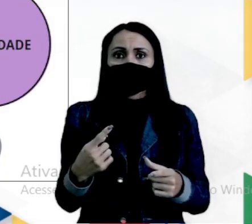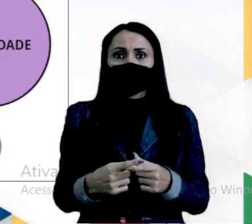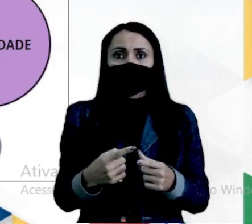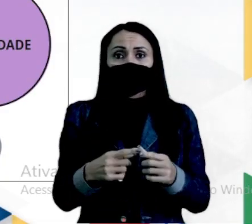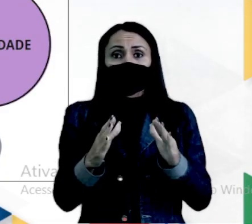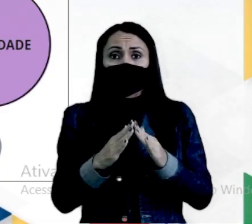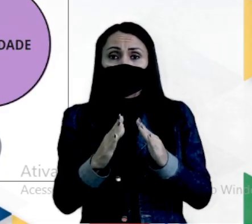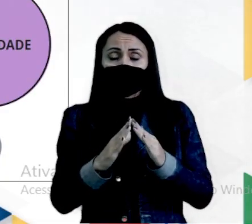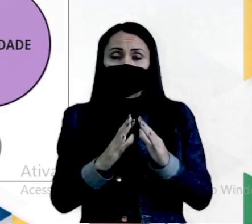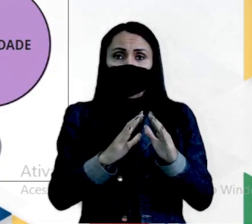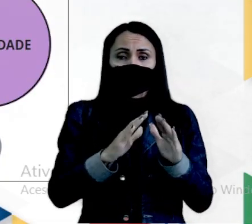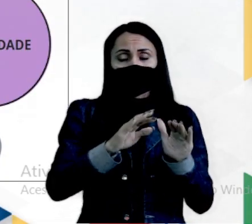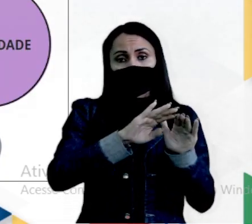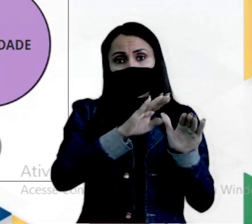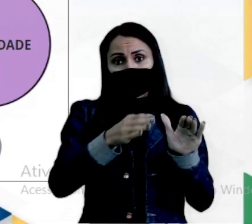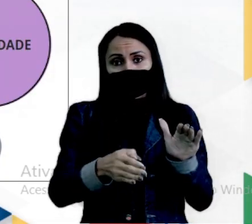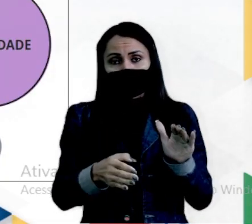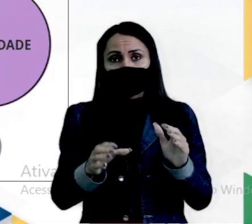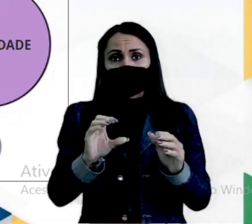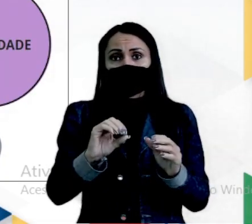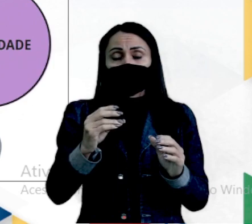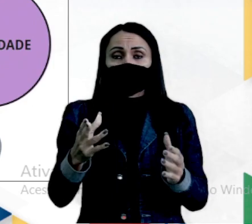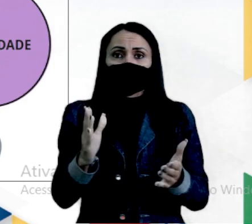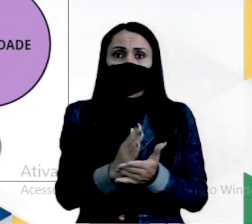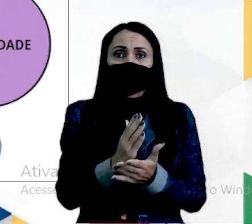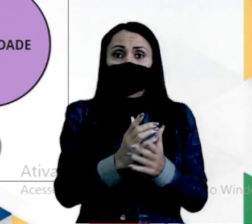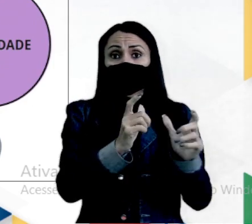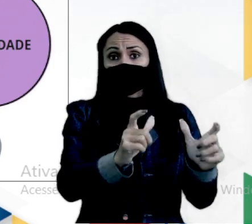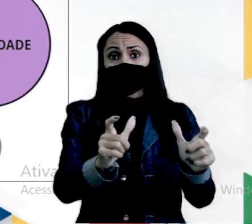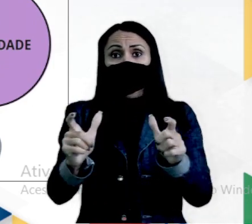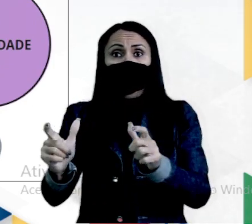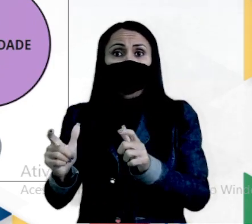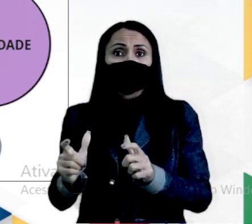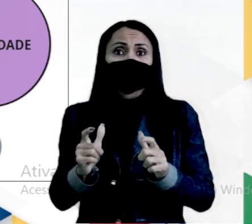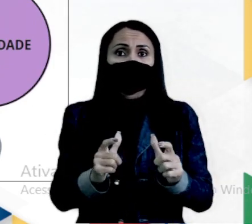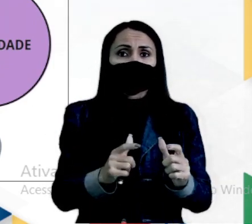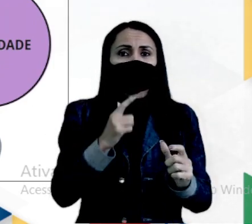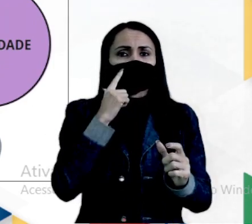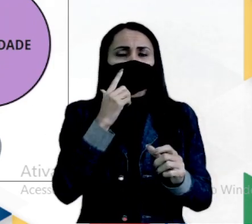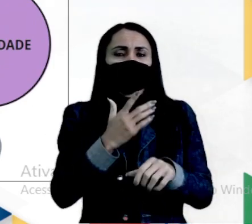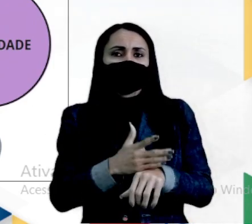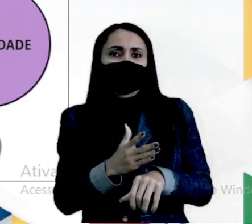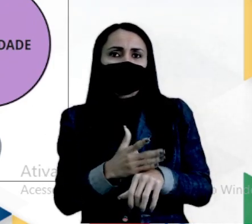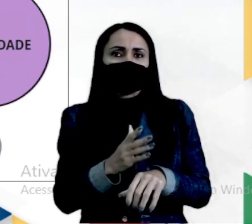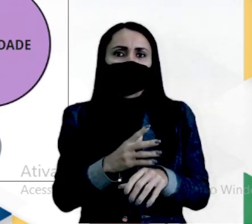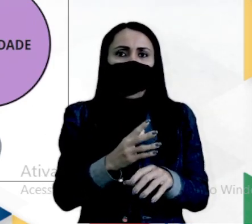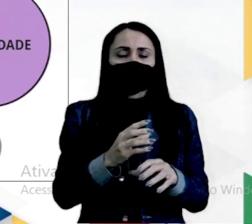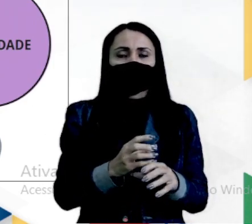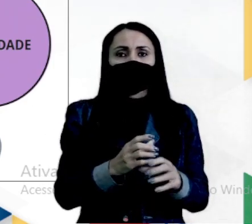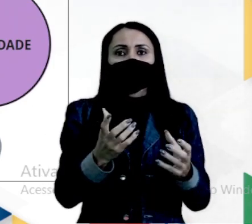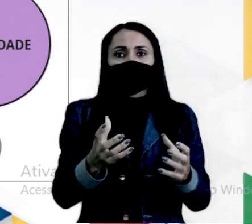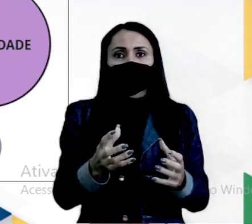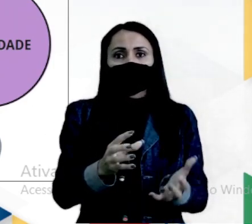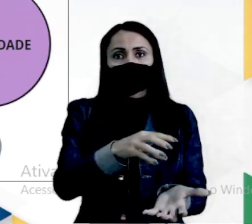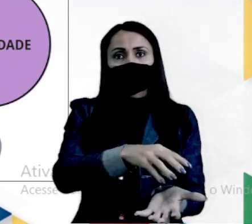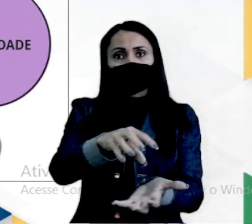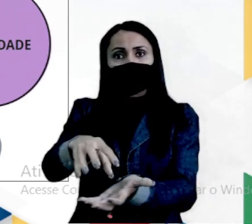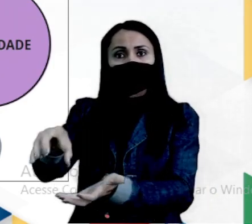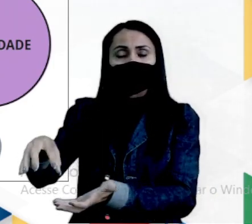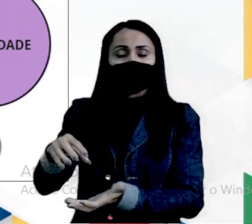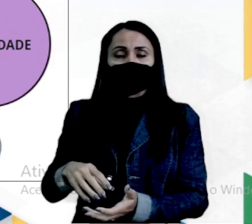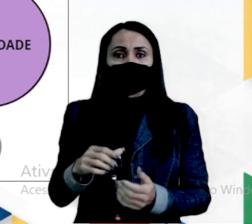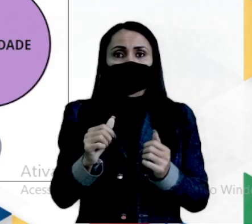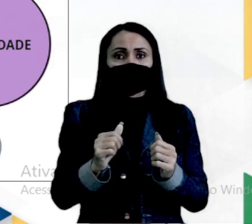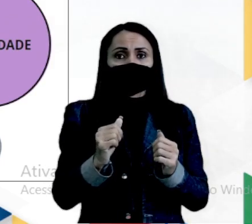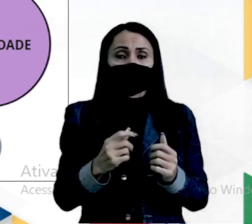numa caverna ou ele morava em alguns lugares e eles eram praticamente nômades. Aí caiu na real que podiam se